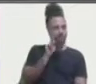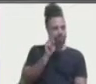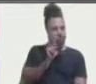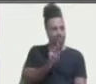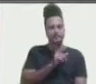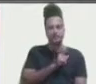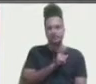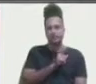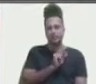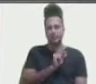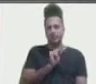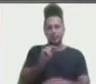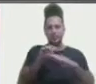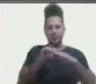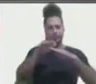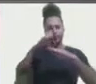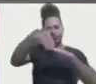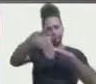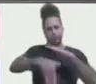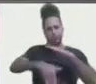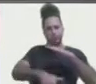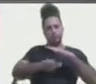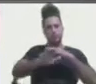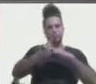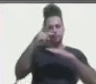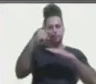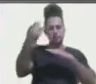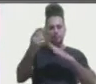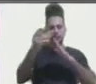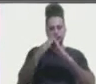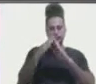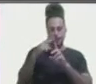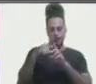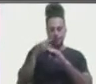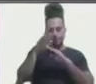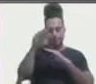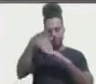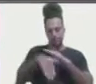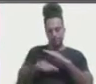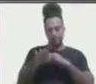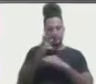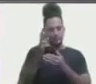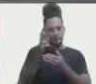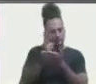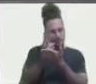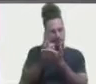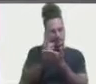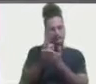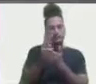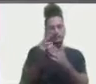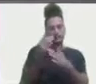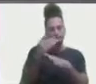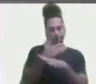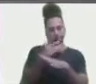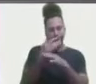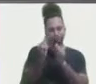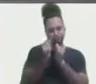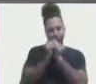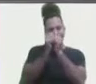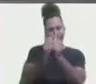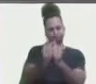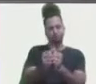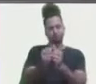descida logo depois de uma igreja e ali a vida toda a gente eu sou da Vila Antártica né a vida toda nunca teve